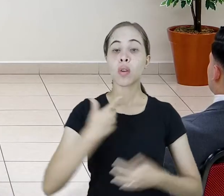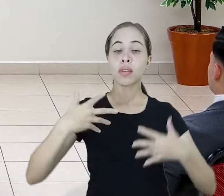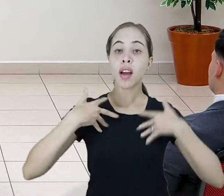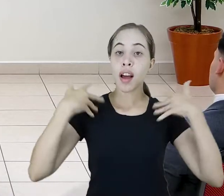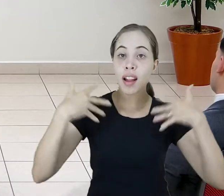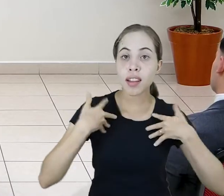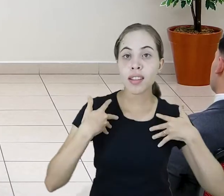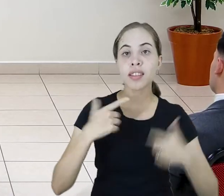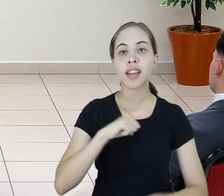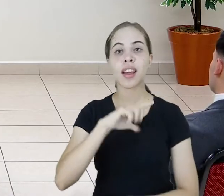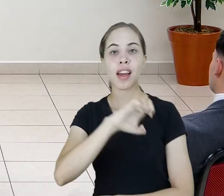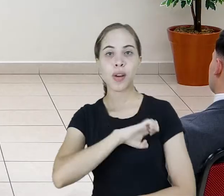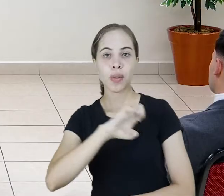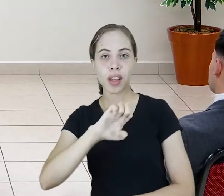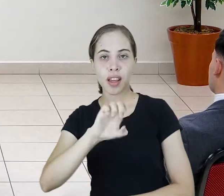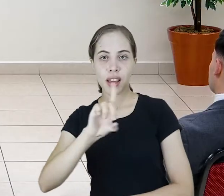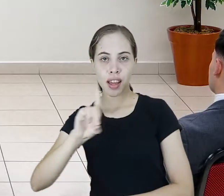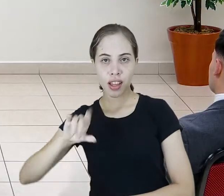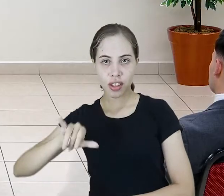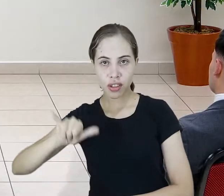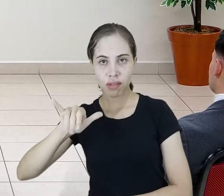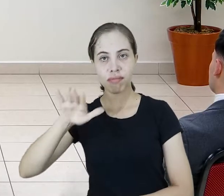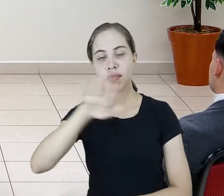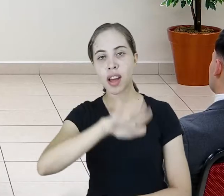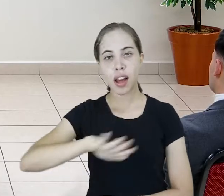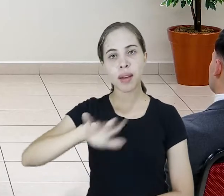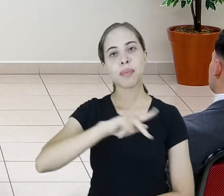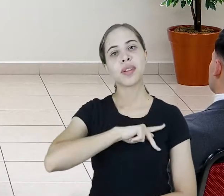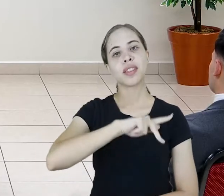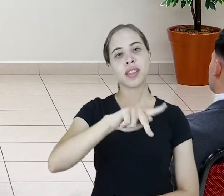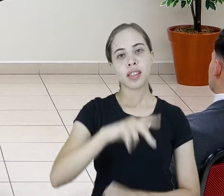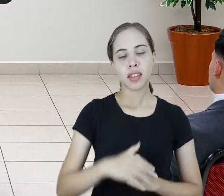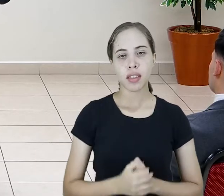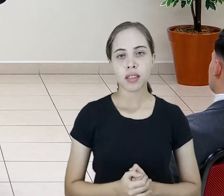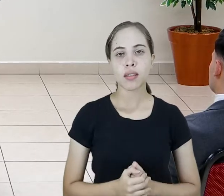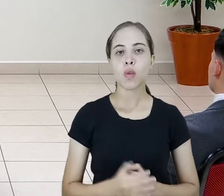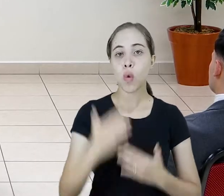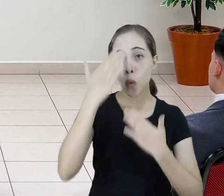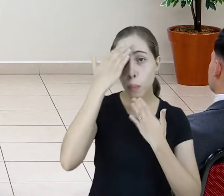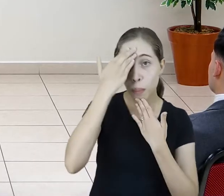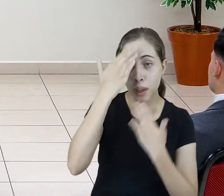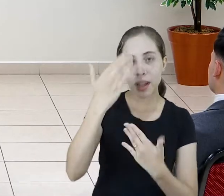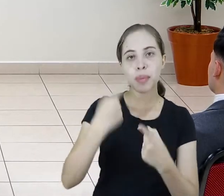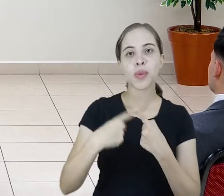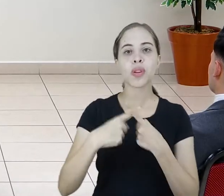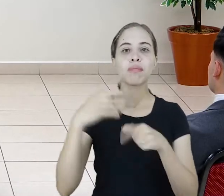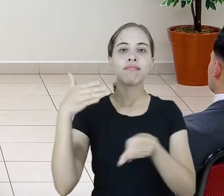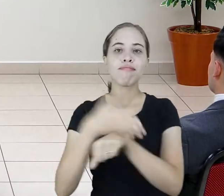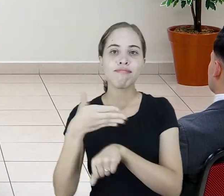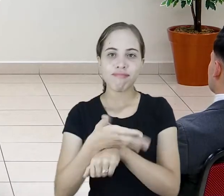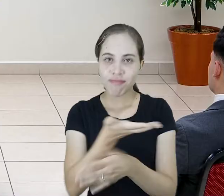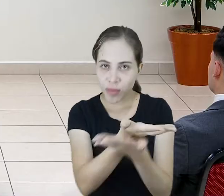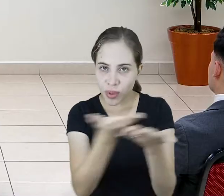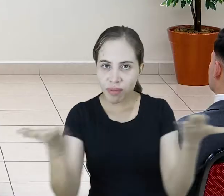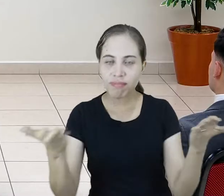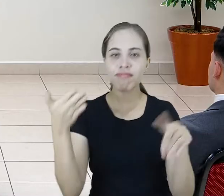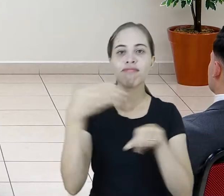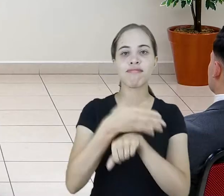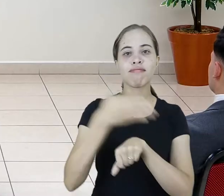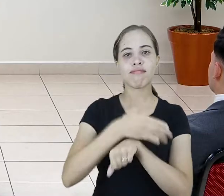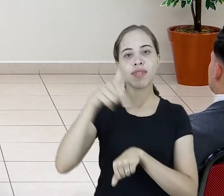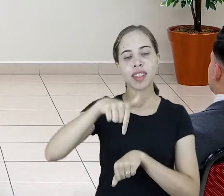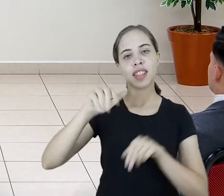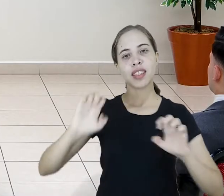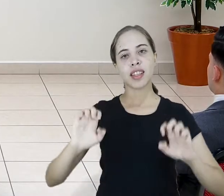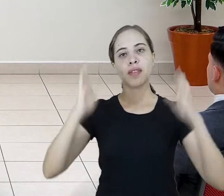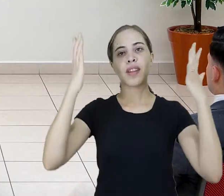ter Elder Ed, da presidência da área, conosco. Obrigado pela participação de todos vocês neste